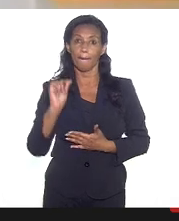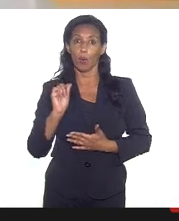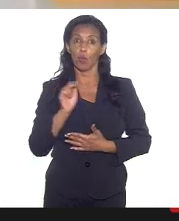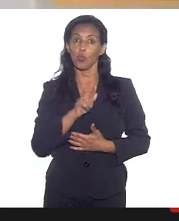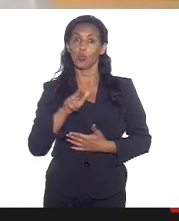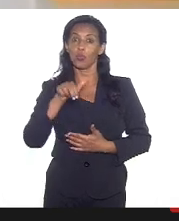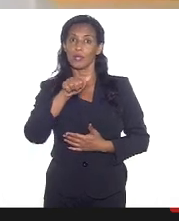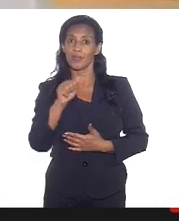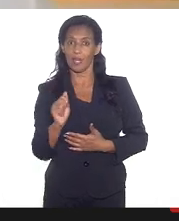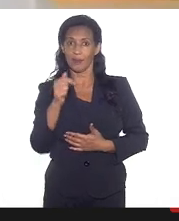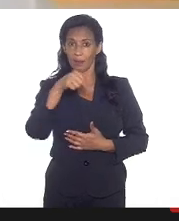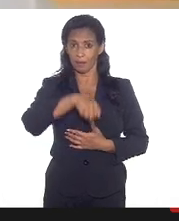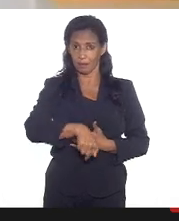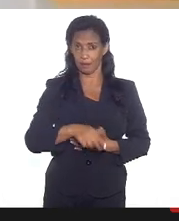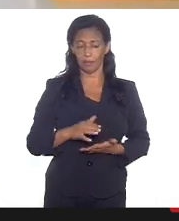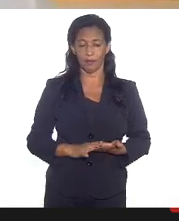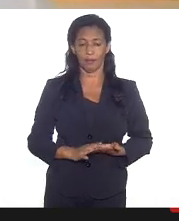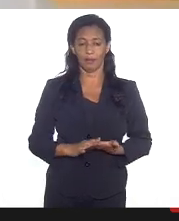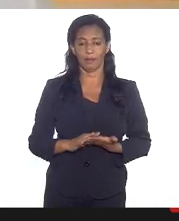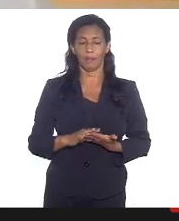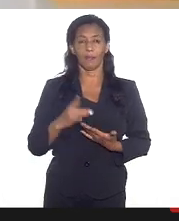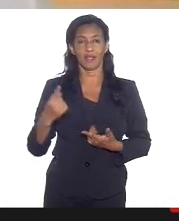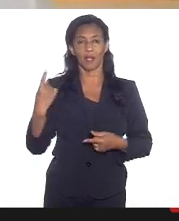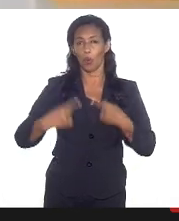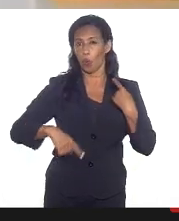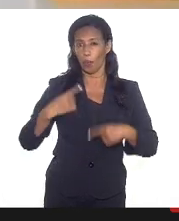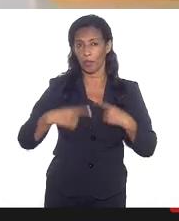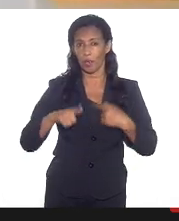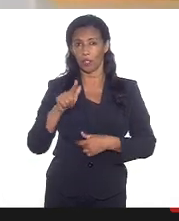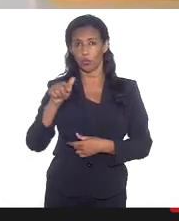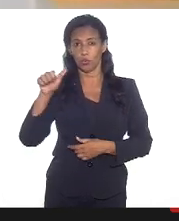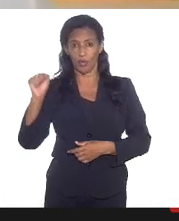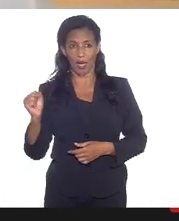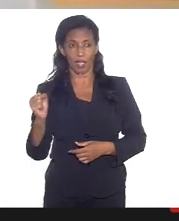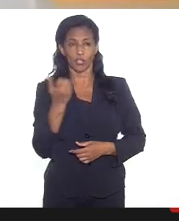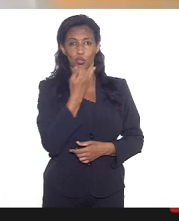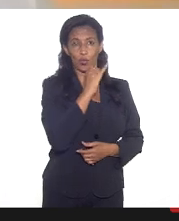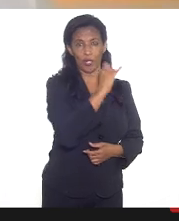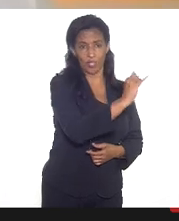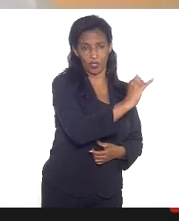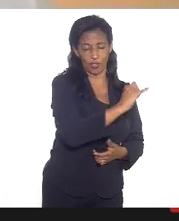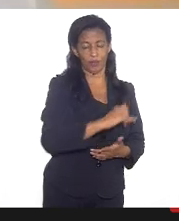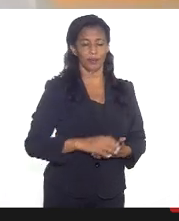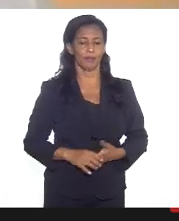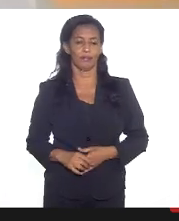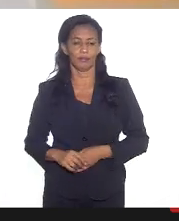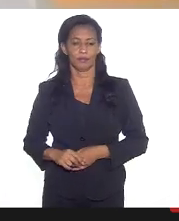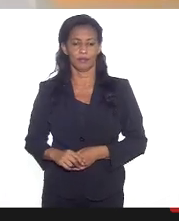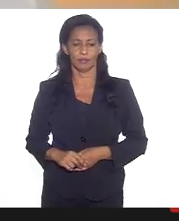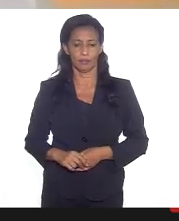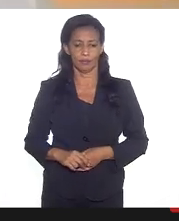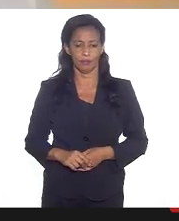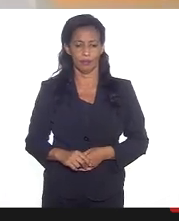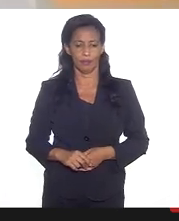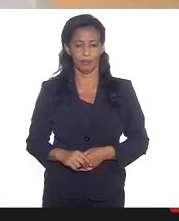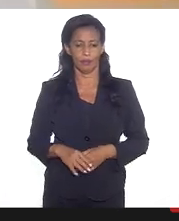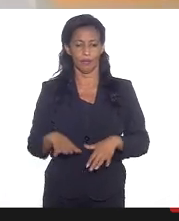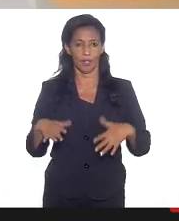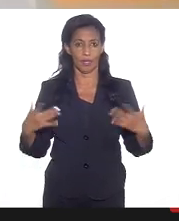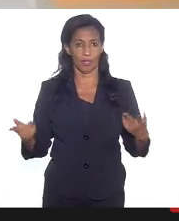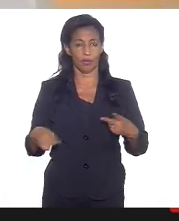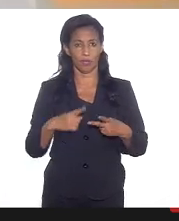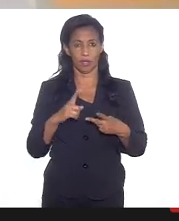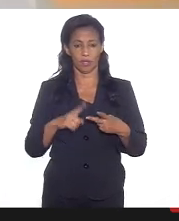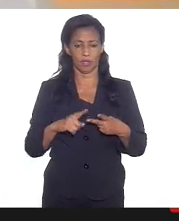P&D, na verdade é uma questão de competitividade do gás com a energia elétrica. Então, nesse